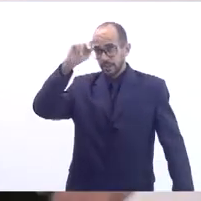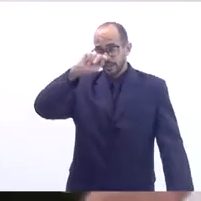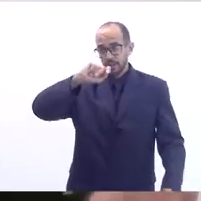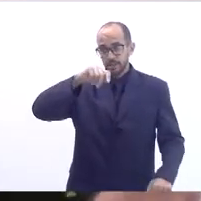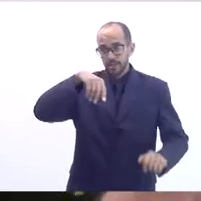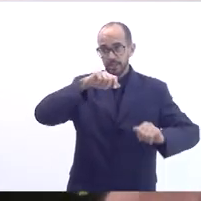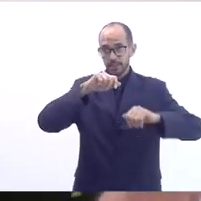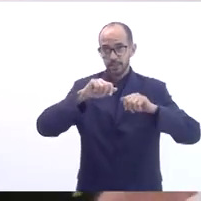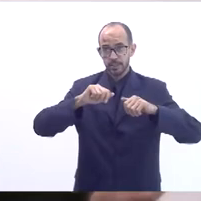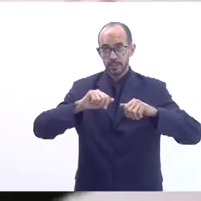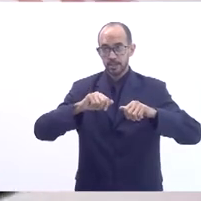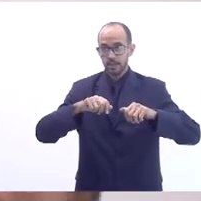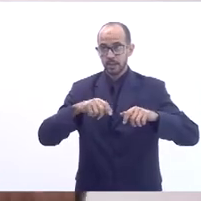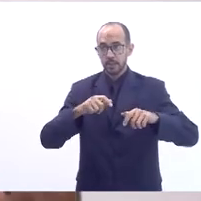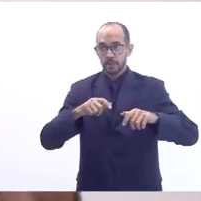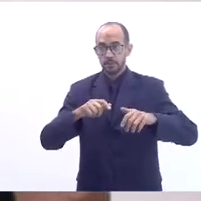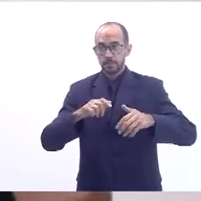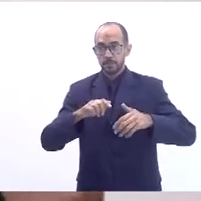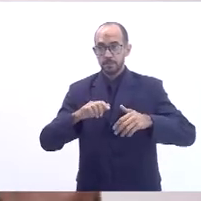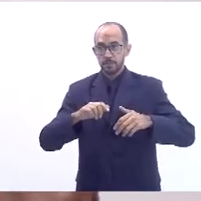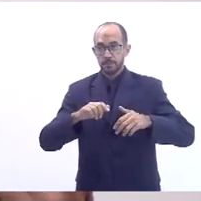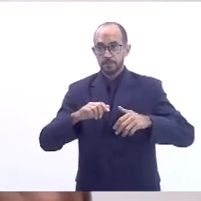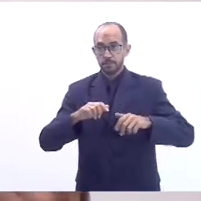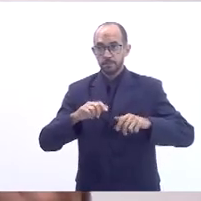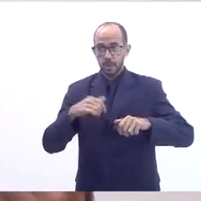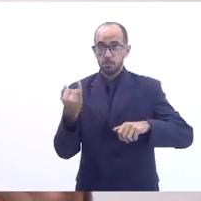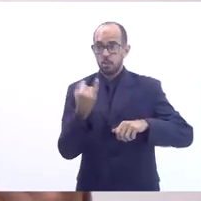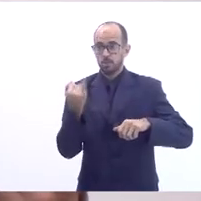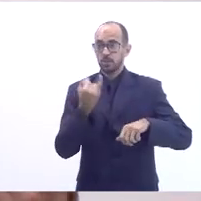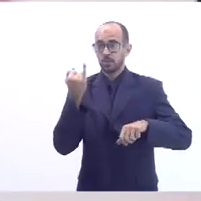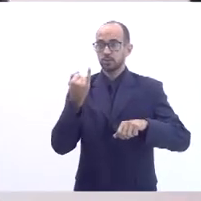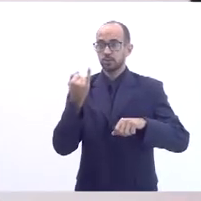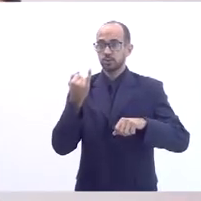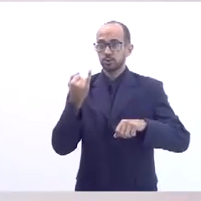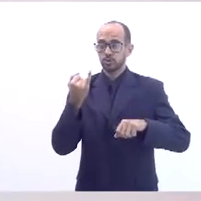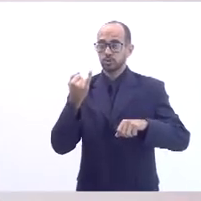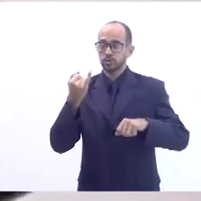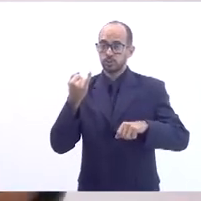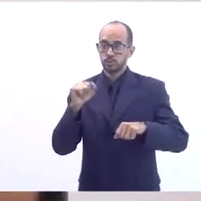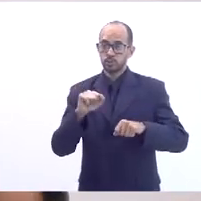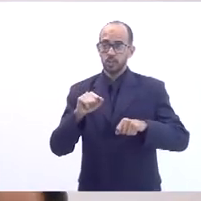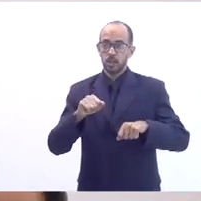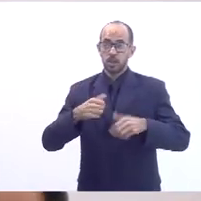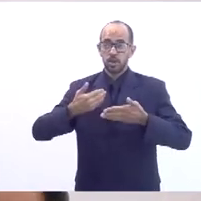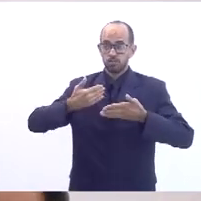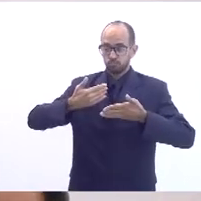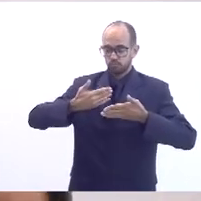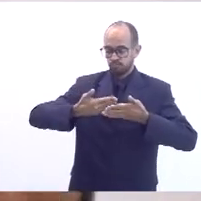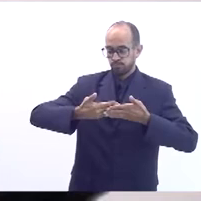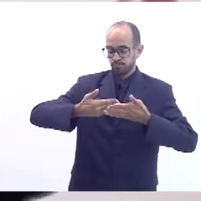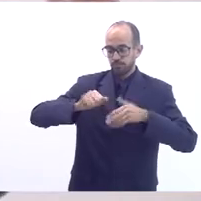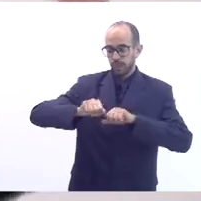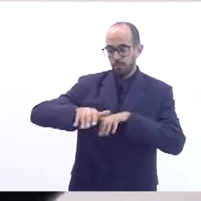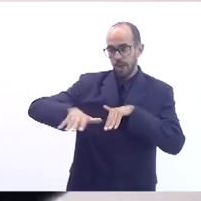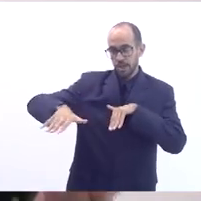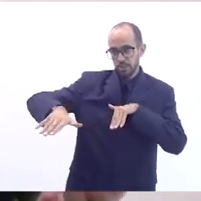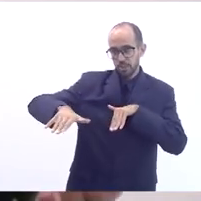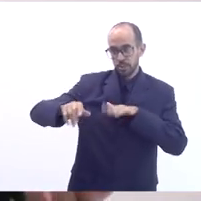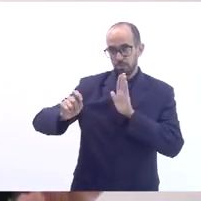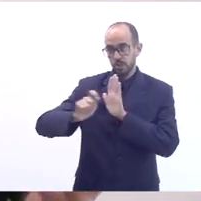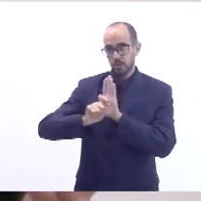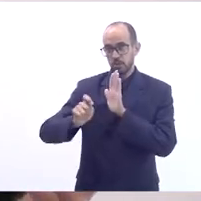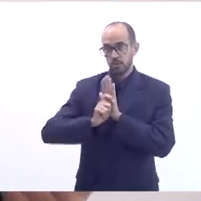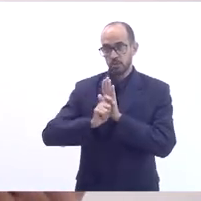acho que essa audiência pública é super super importante eu acho que mais na véspera da marcha da maconha e mais que